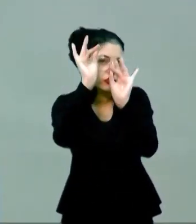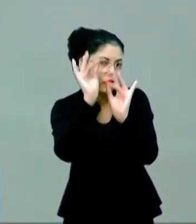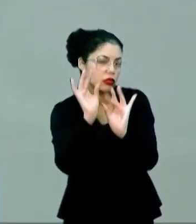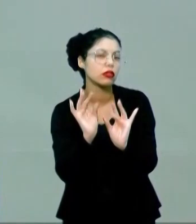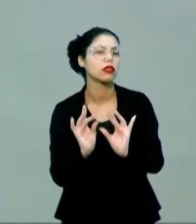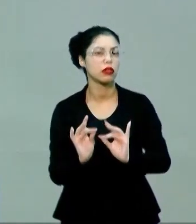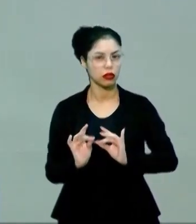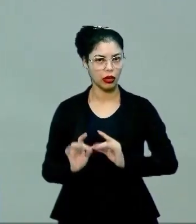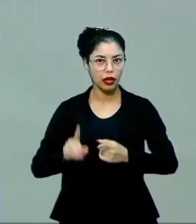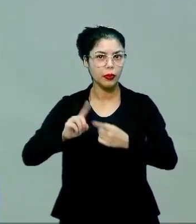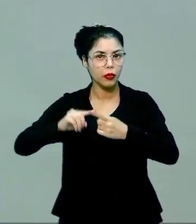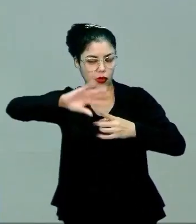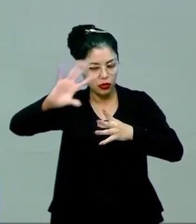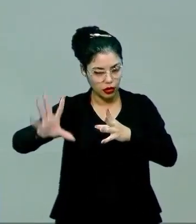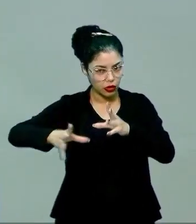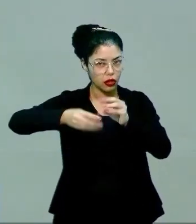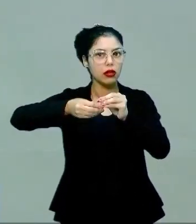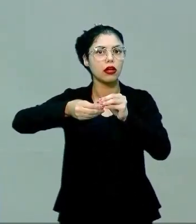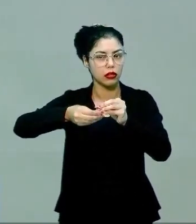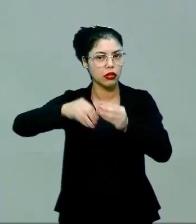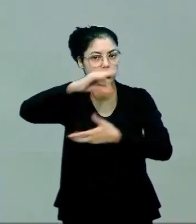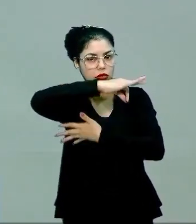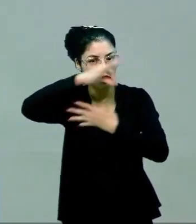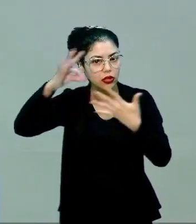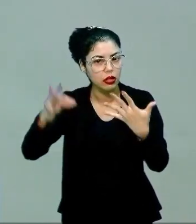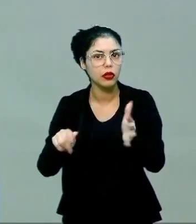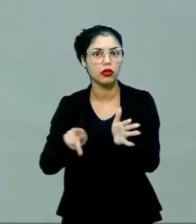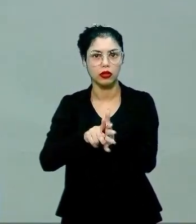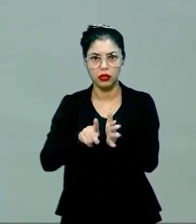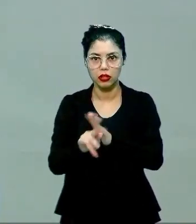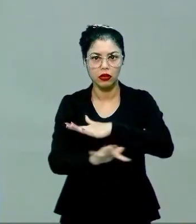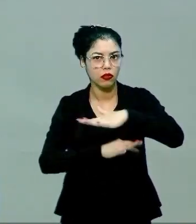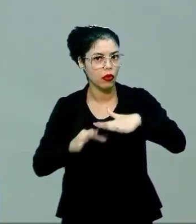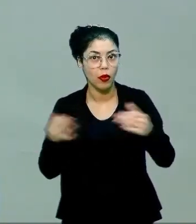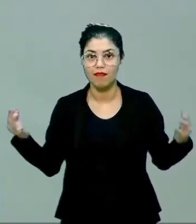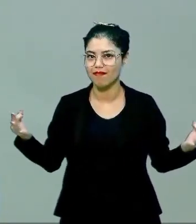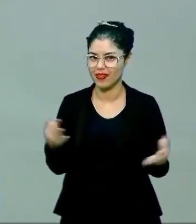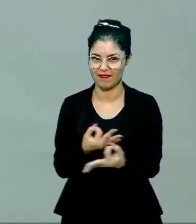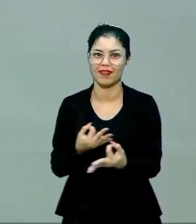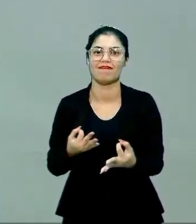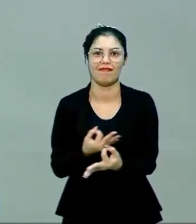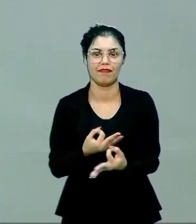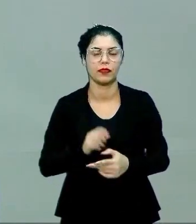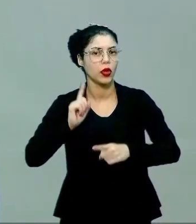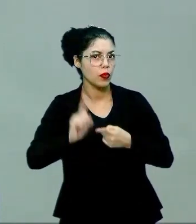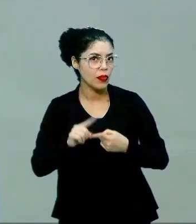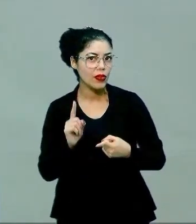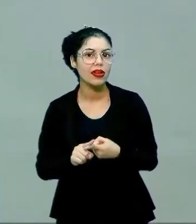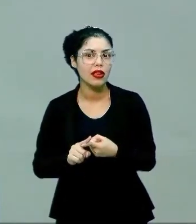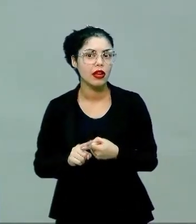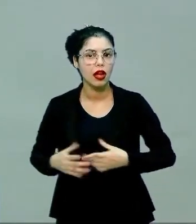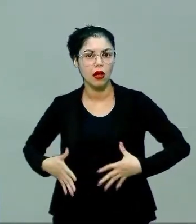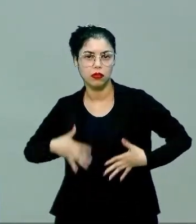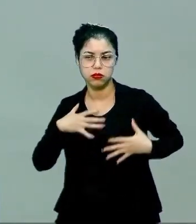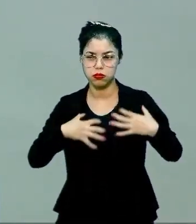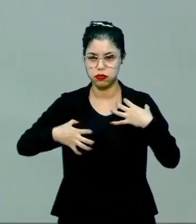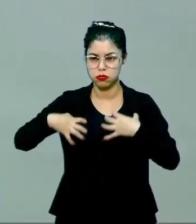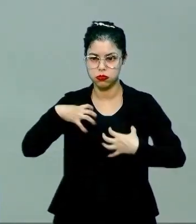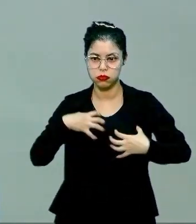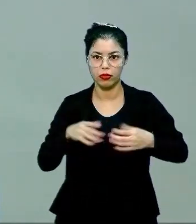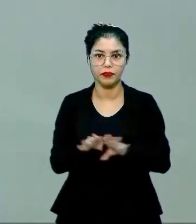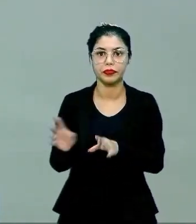detalhes, porque a complexidade de elementos formais é incrível e justamente porque ela é sensorial.